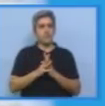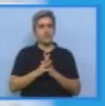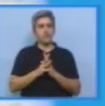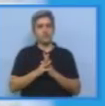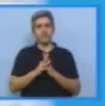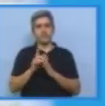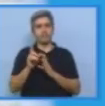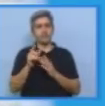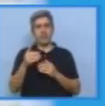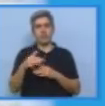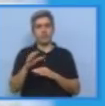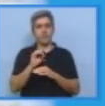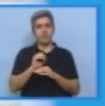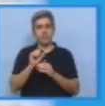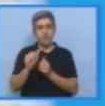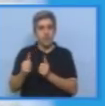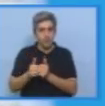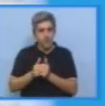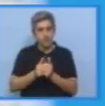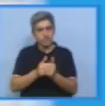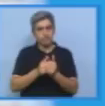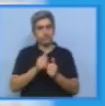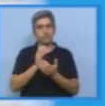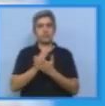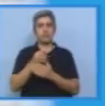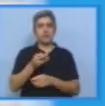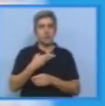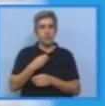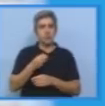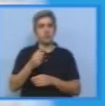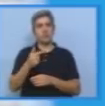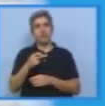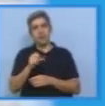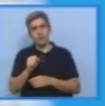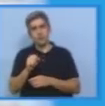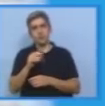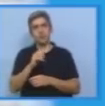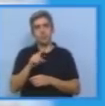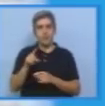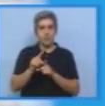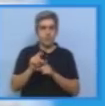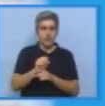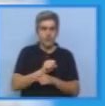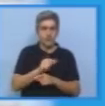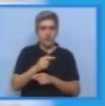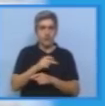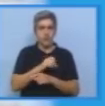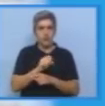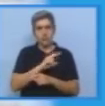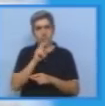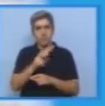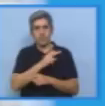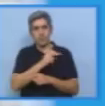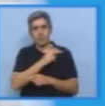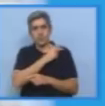E não deixou que ninguém o acompanhasse, a não ser Pedro, Tiago e João, irmão de Tiago. Quando chegaram à casa do chefe